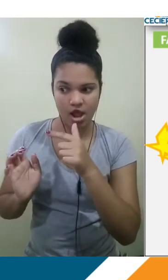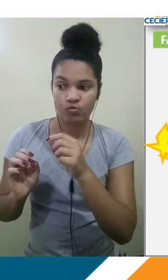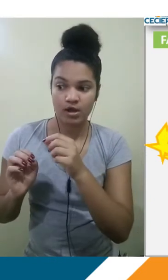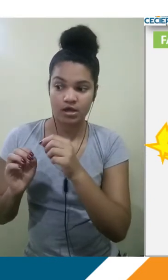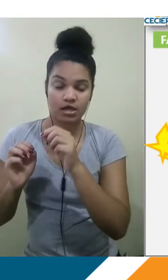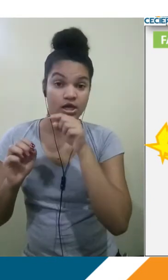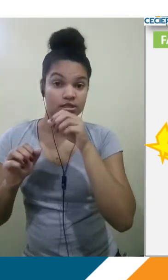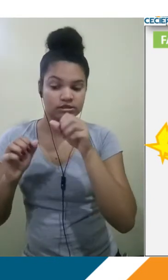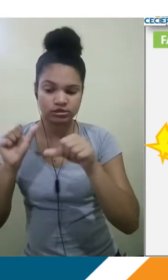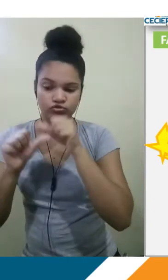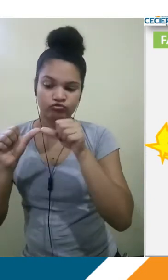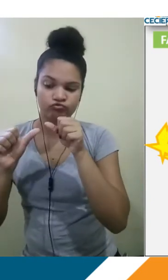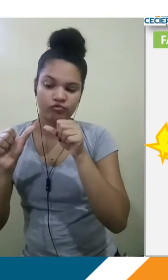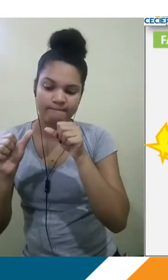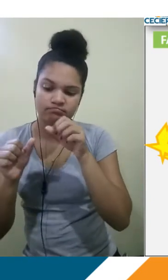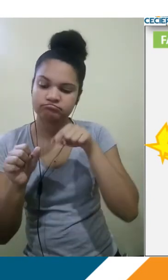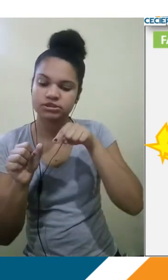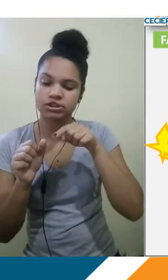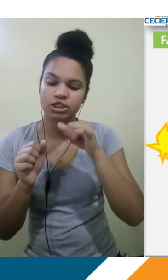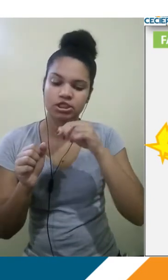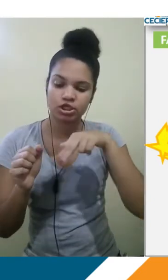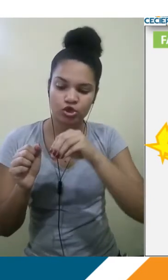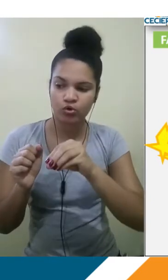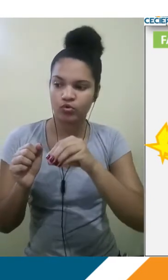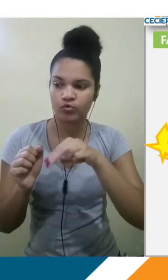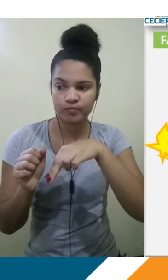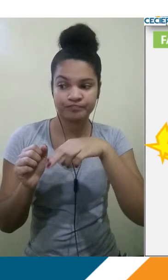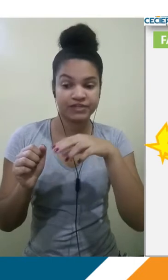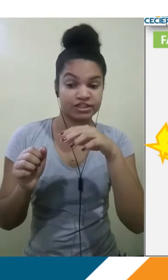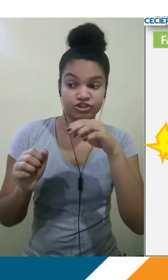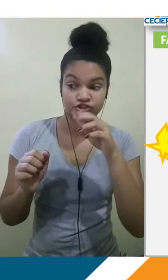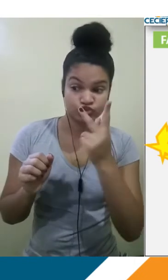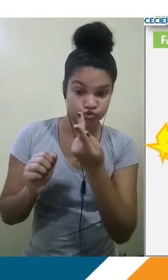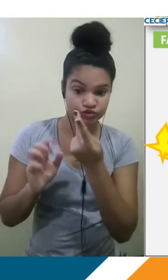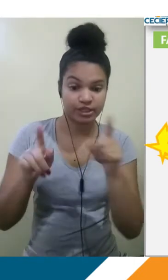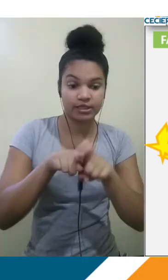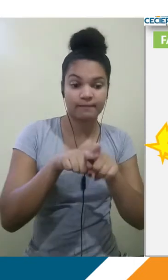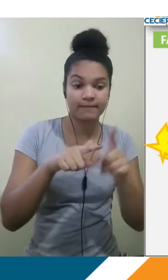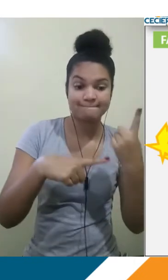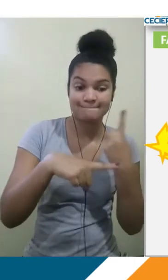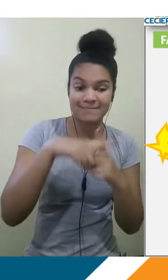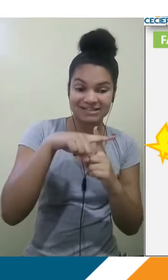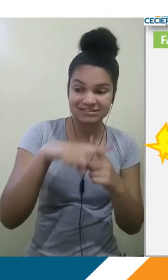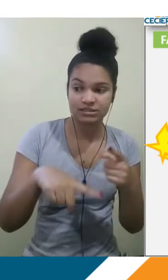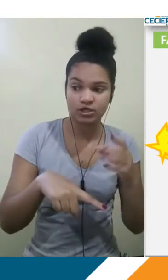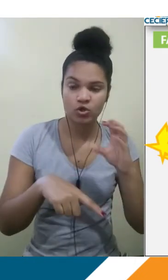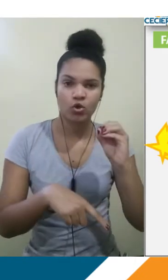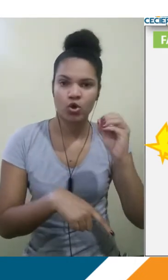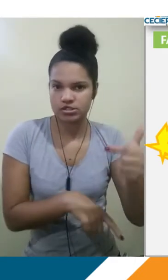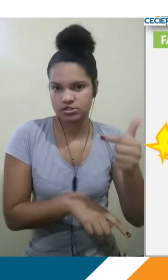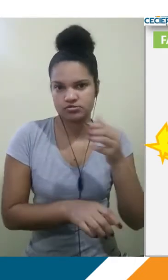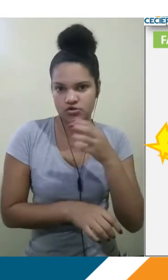de hidrogênio e oxigênio. Também são liberados, logicamente, elétrons nesse processo. Esses elétrons podem recompor moléculas